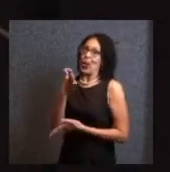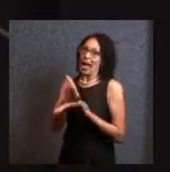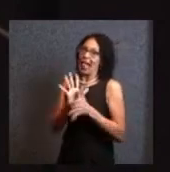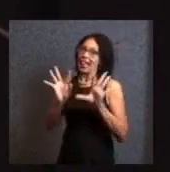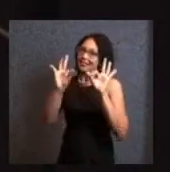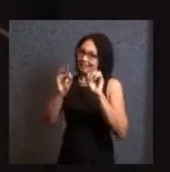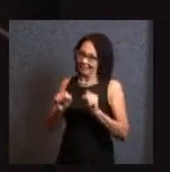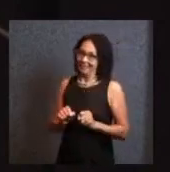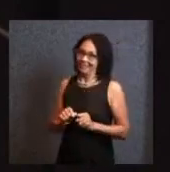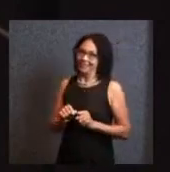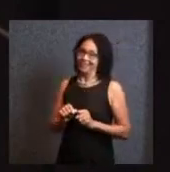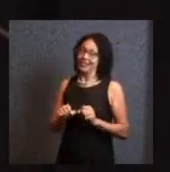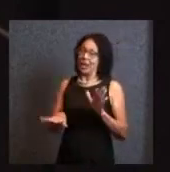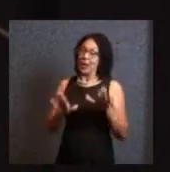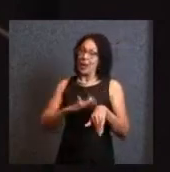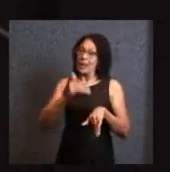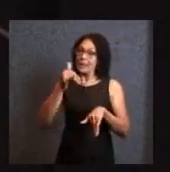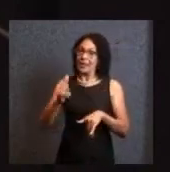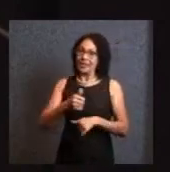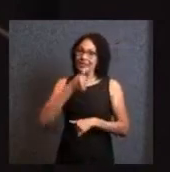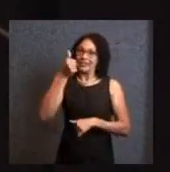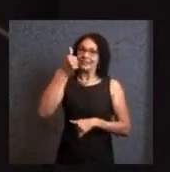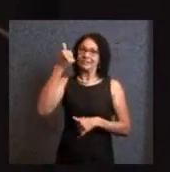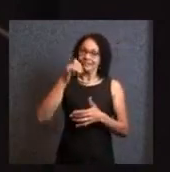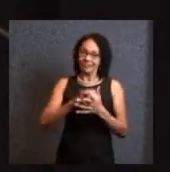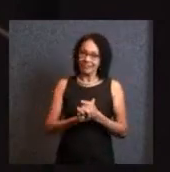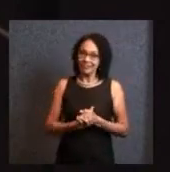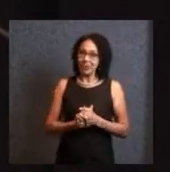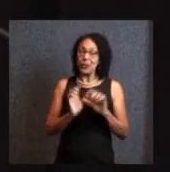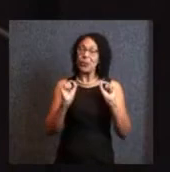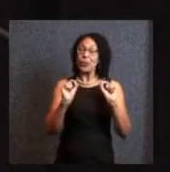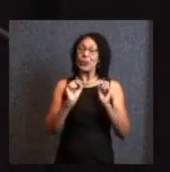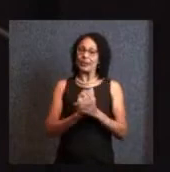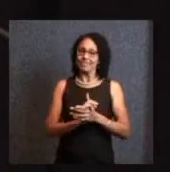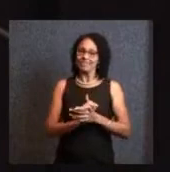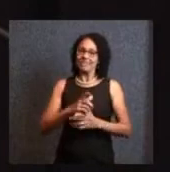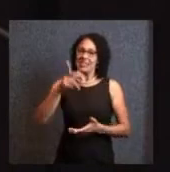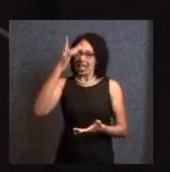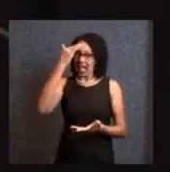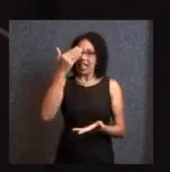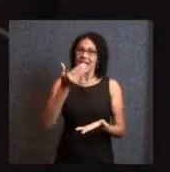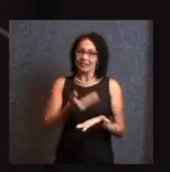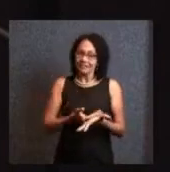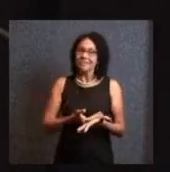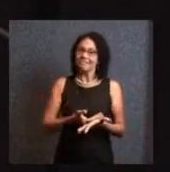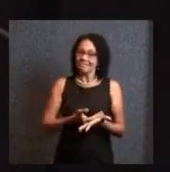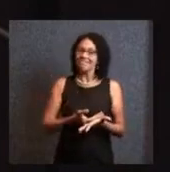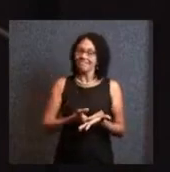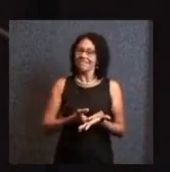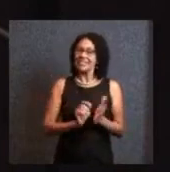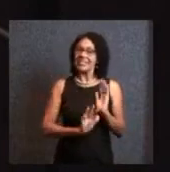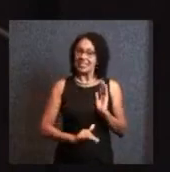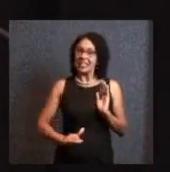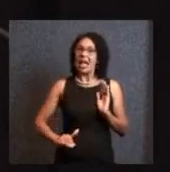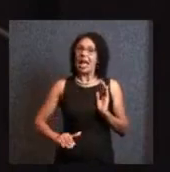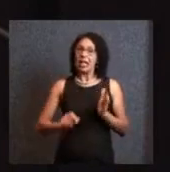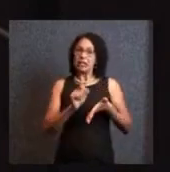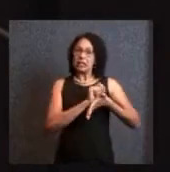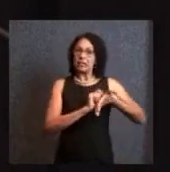ganho é esse: garantir as habilidades e competências de alfabetização